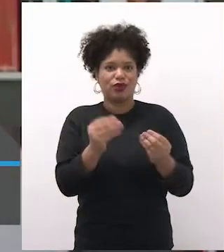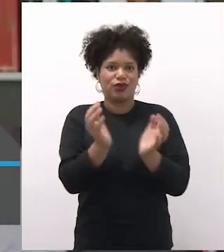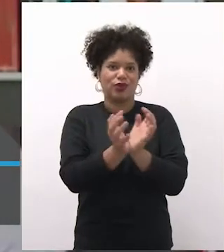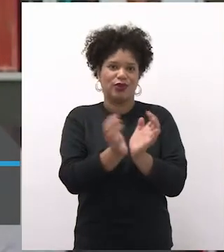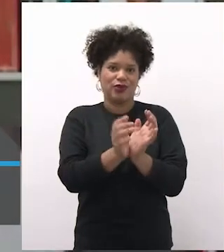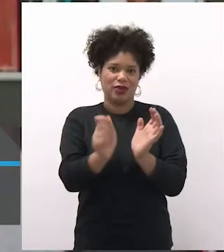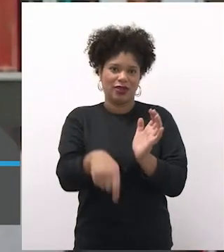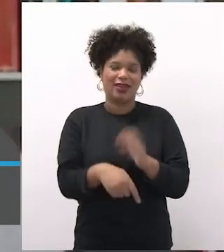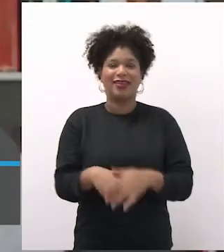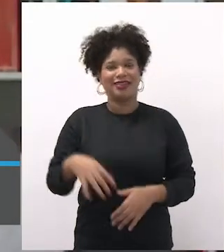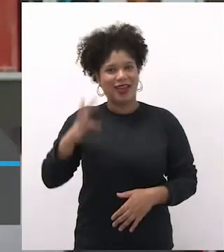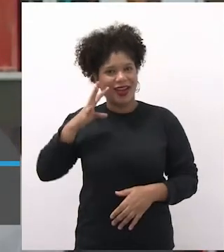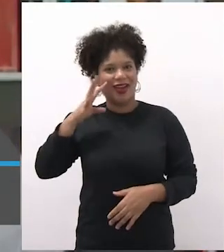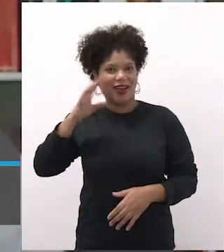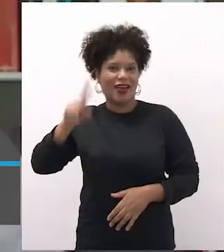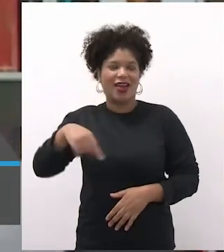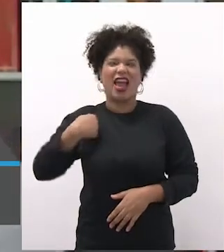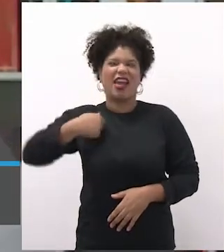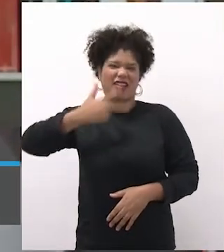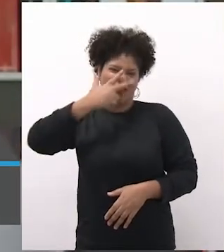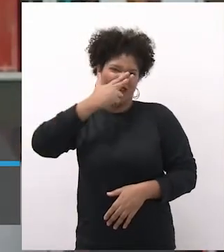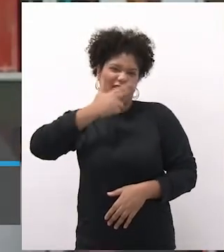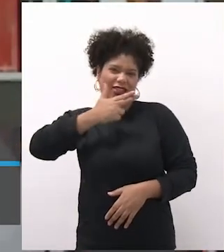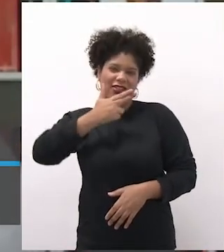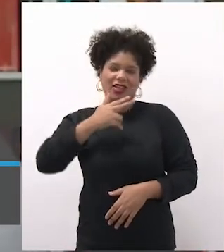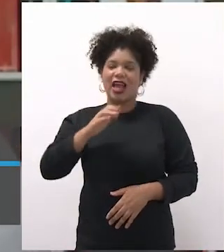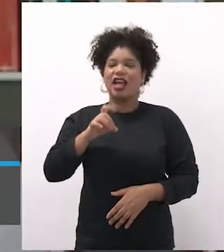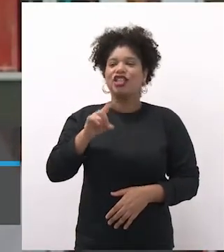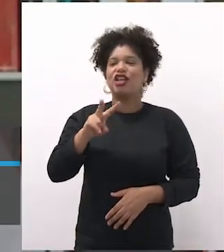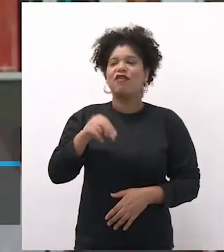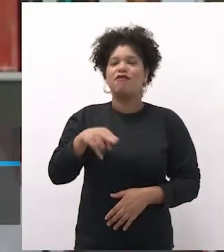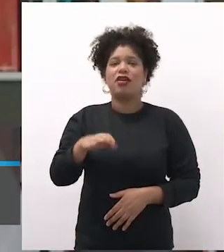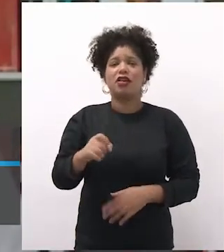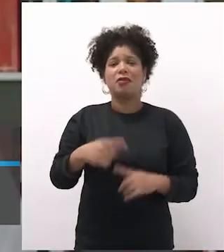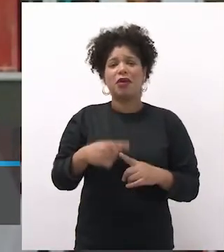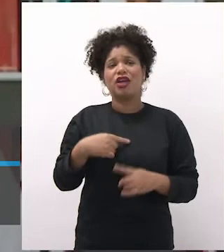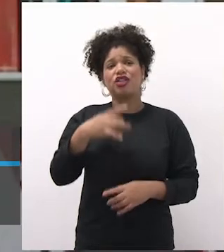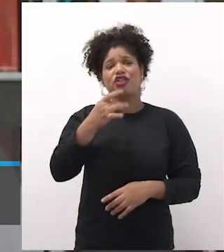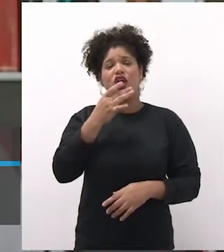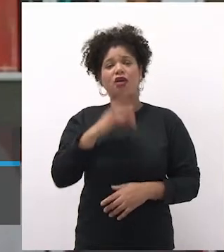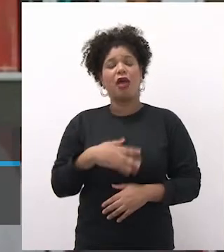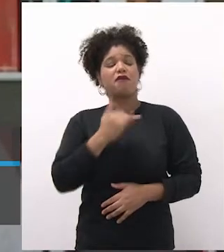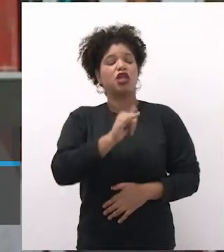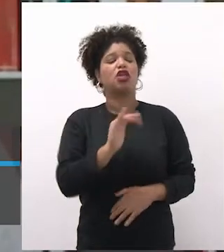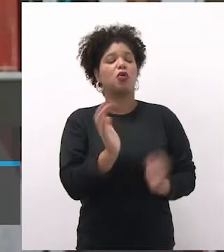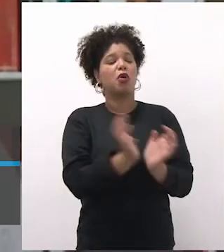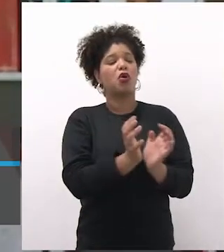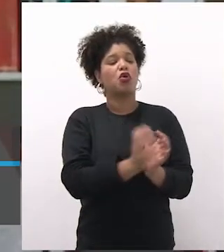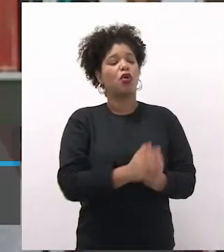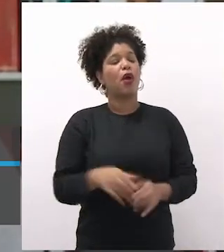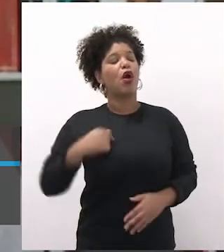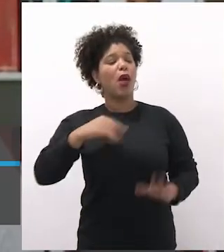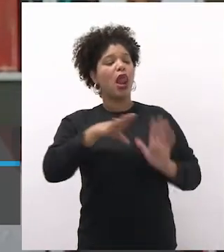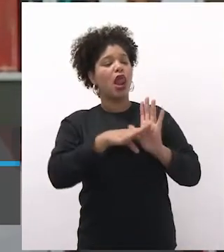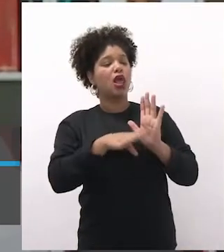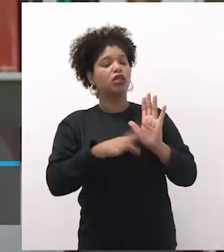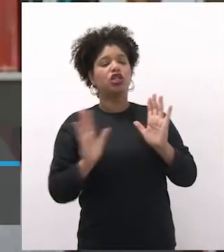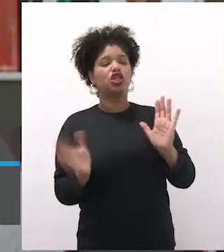essa é a parte bacana de tudo que eu acho, sabe, Edivane? Porque eu não acho justo você chegar no grupo e você já encontrar uma lista